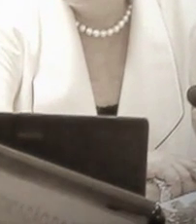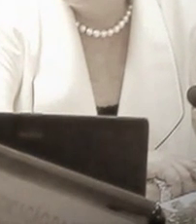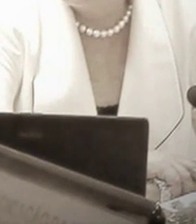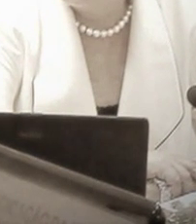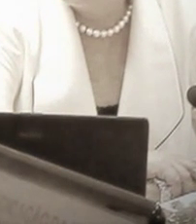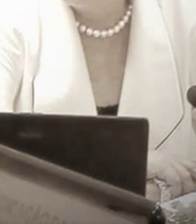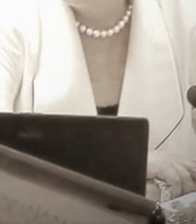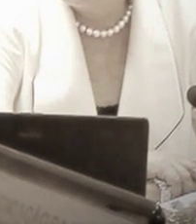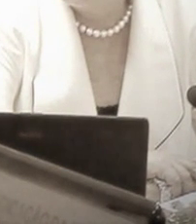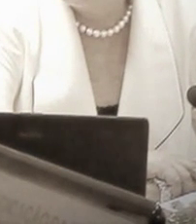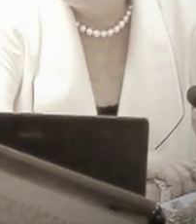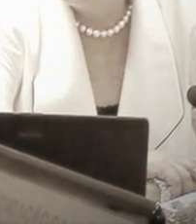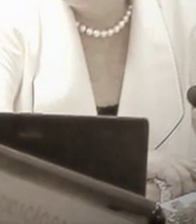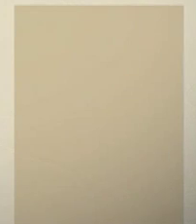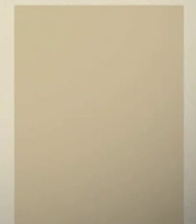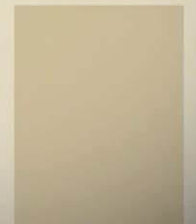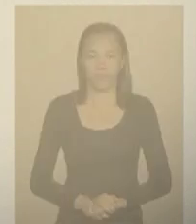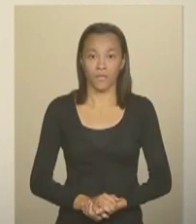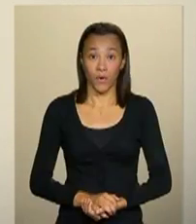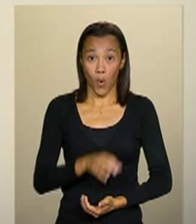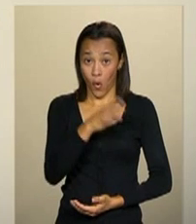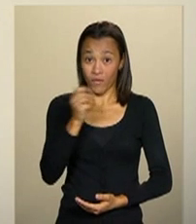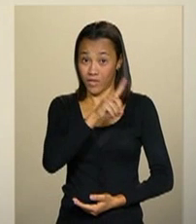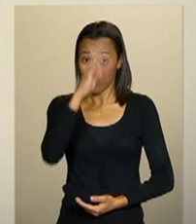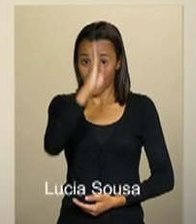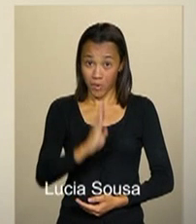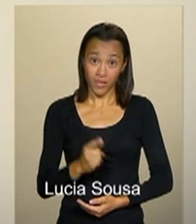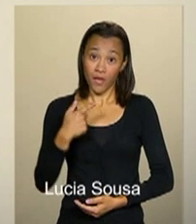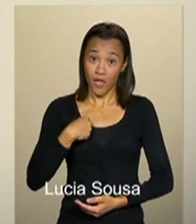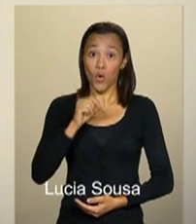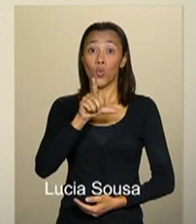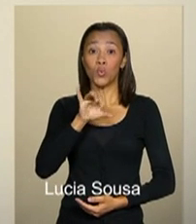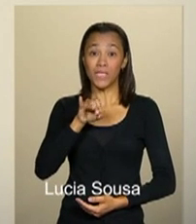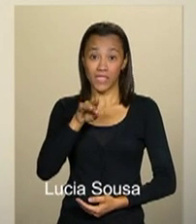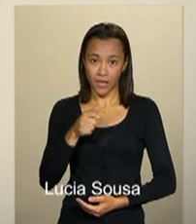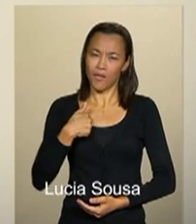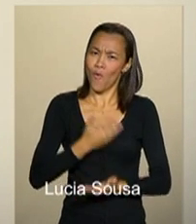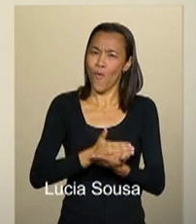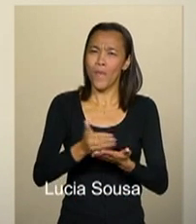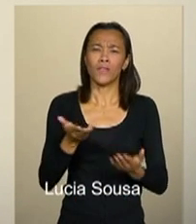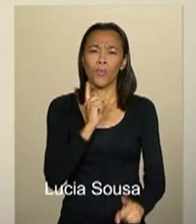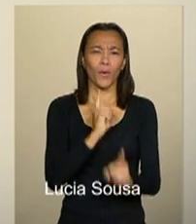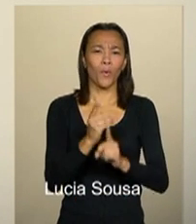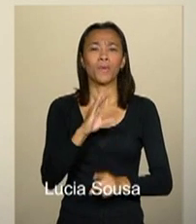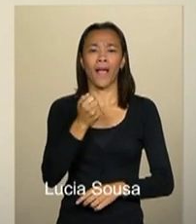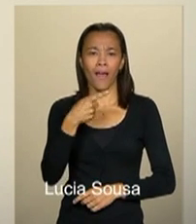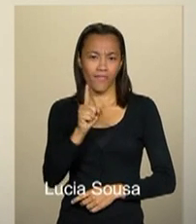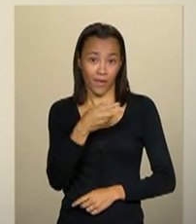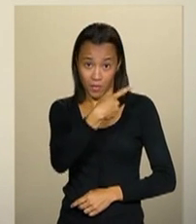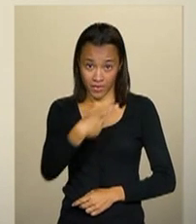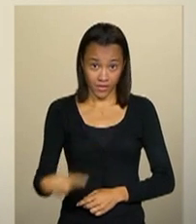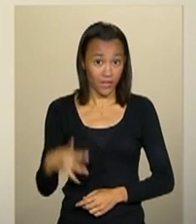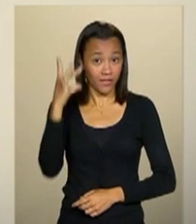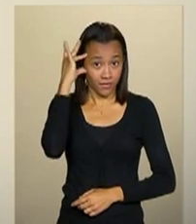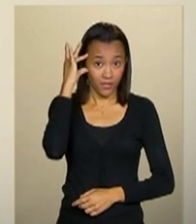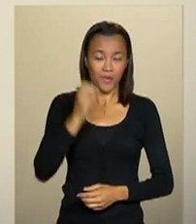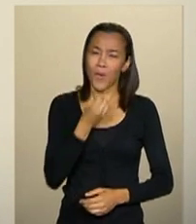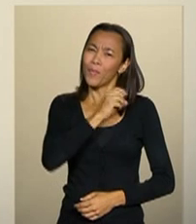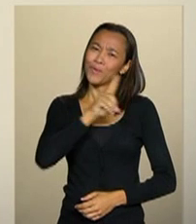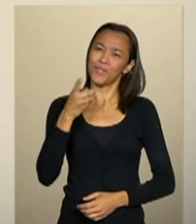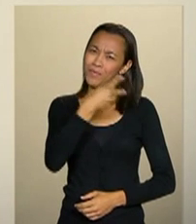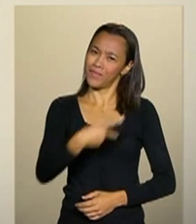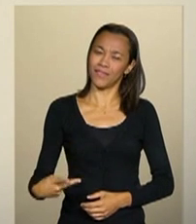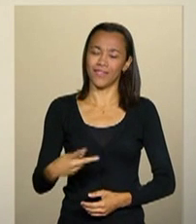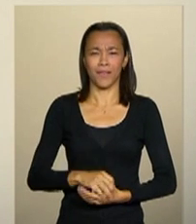café com a Presidenta Olá você e todo o Brasil Eu sou Luciano Seixas e começa agora mais um café com a presidenta Dilma